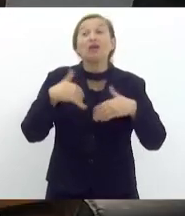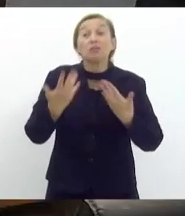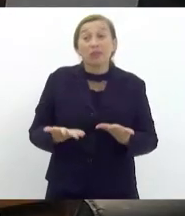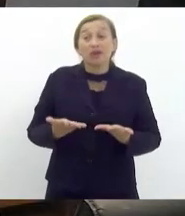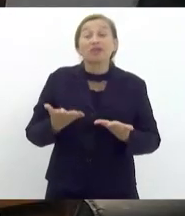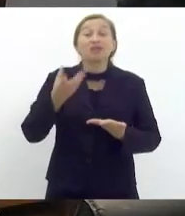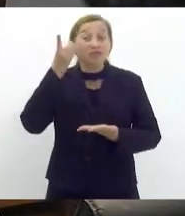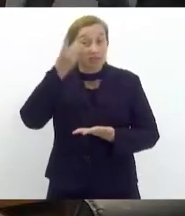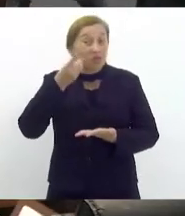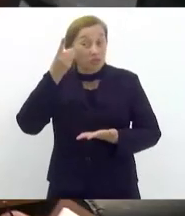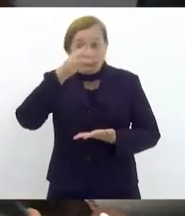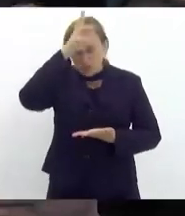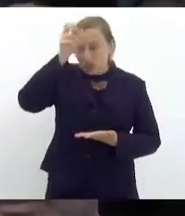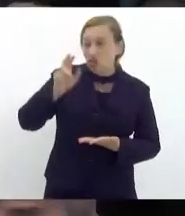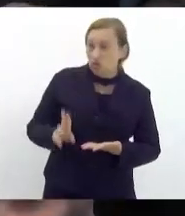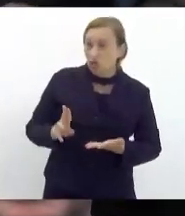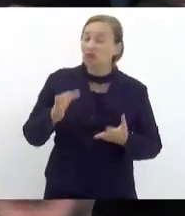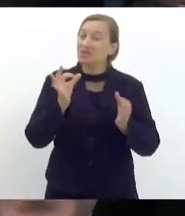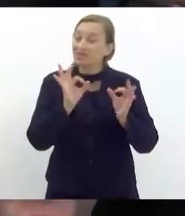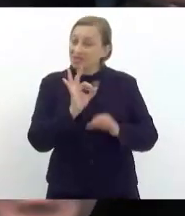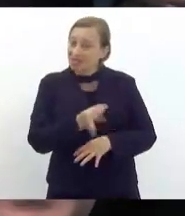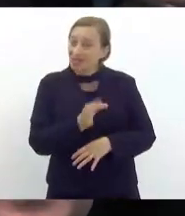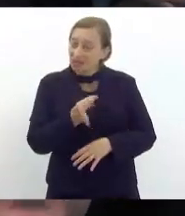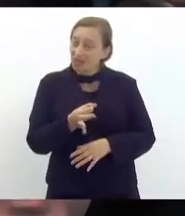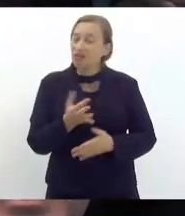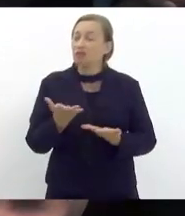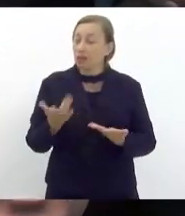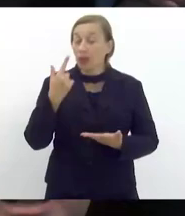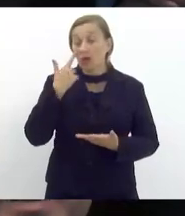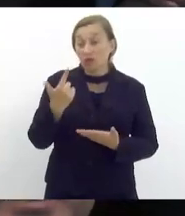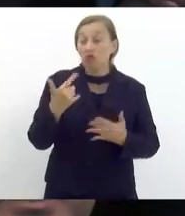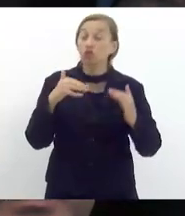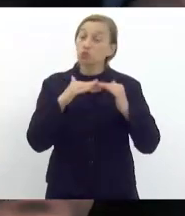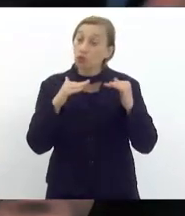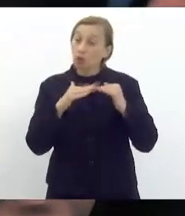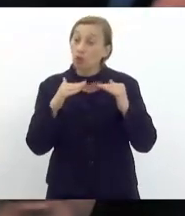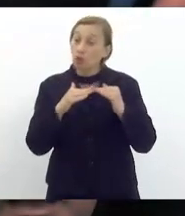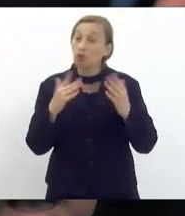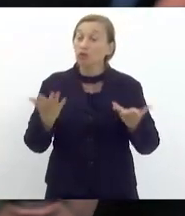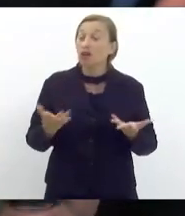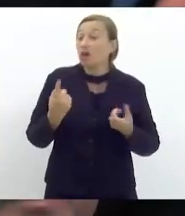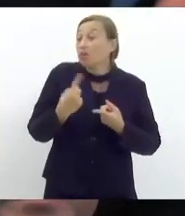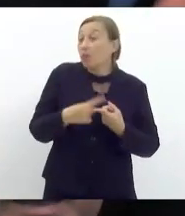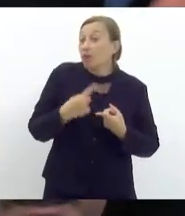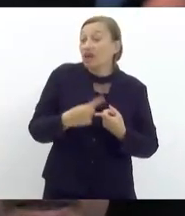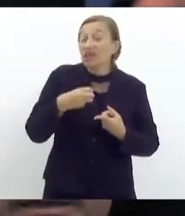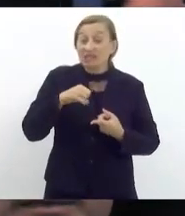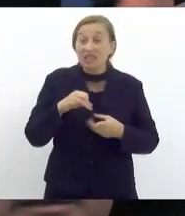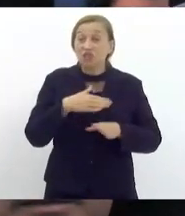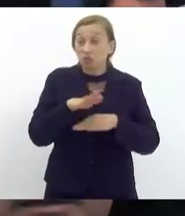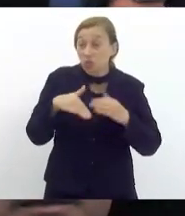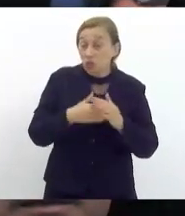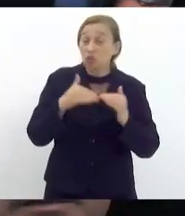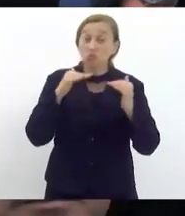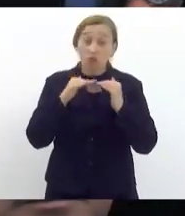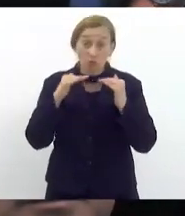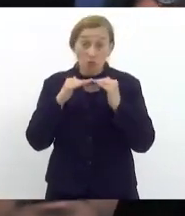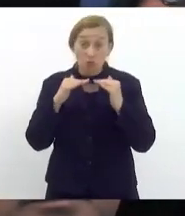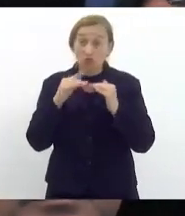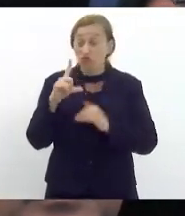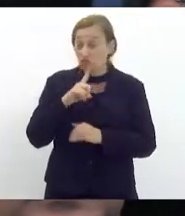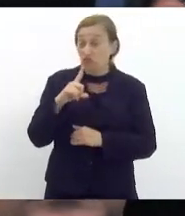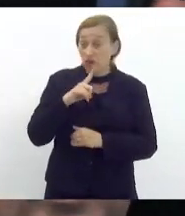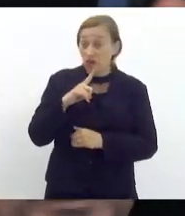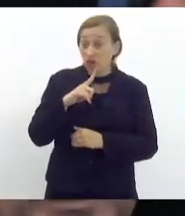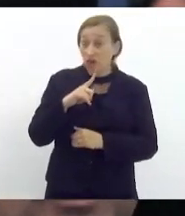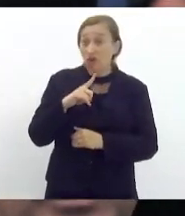razão é claro que é uma excepcionalidade em vista desse acordo é porque se todos tivessem de acordo